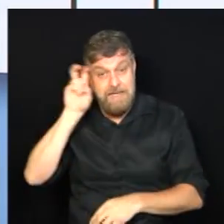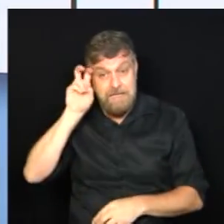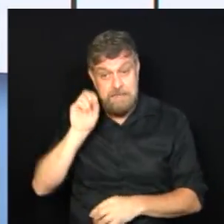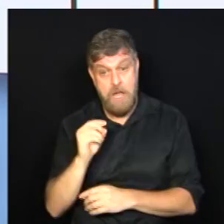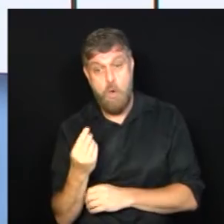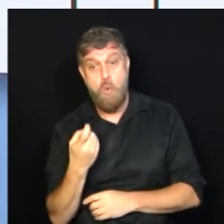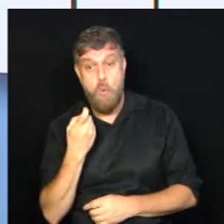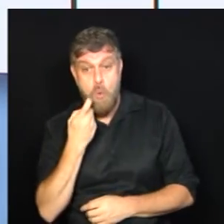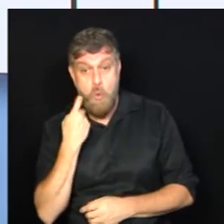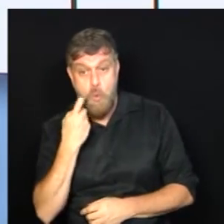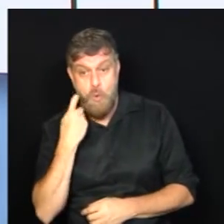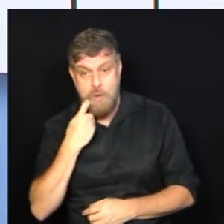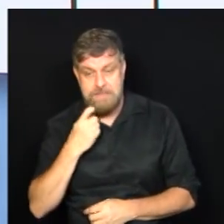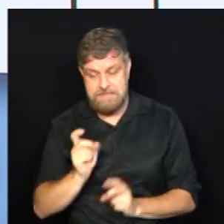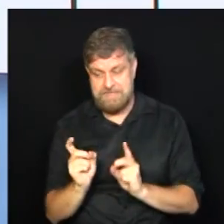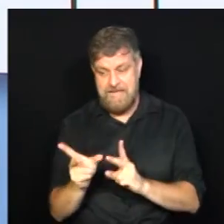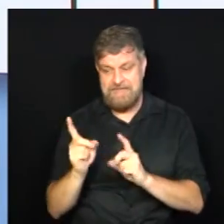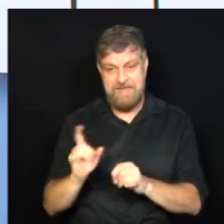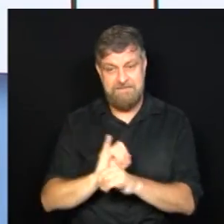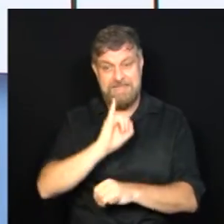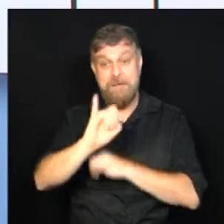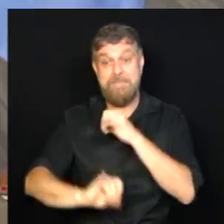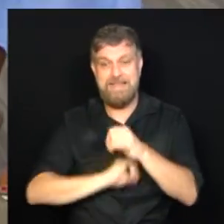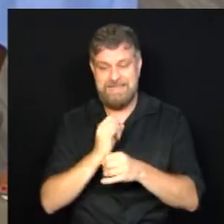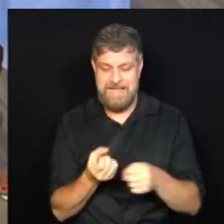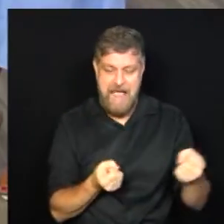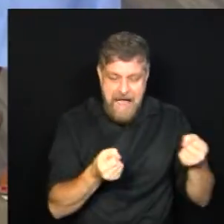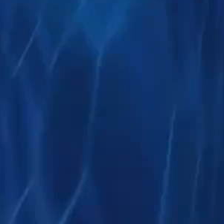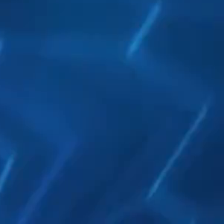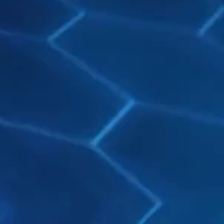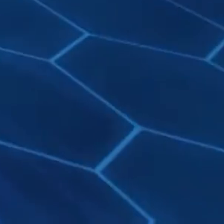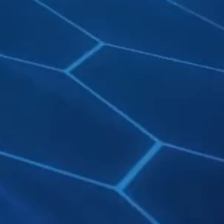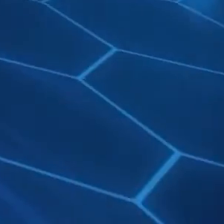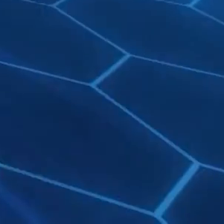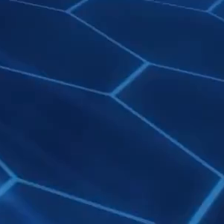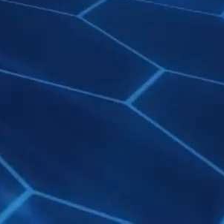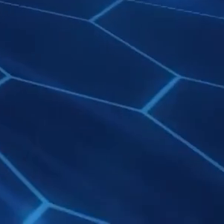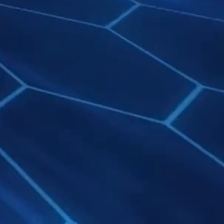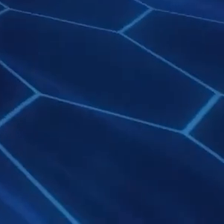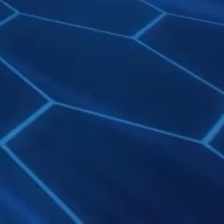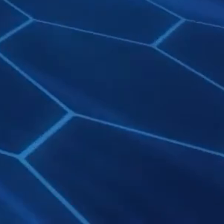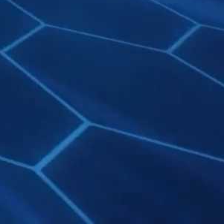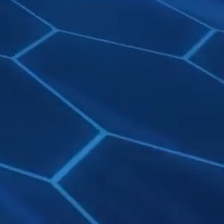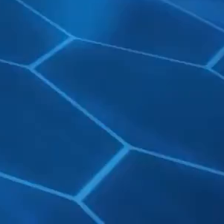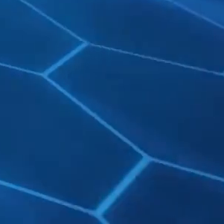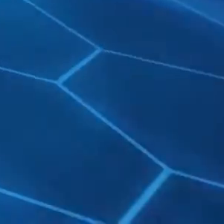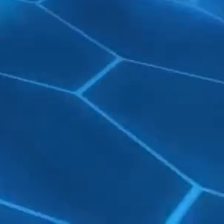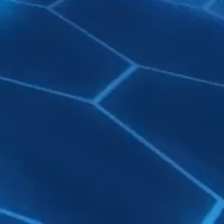sexta-feira dos leilões virtuais. Tá certo, Mirna Abreu.